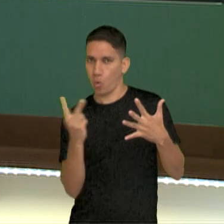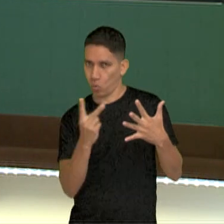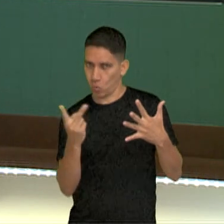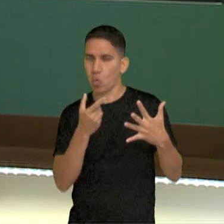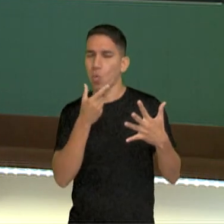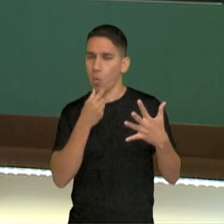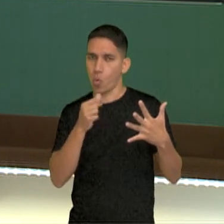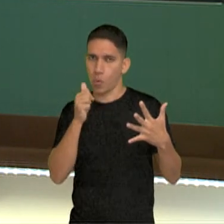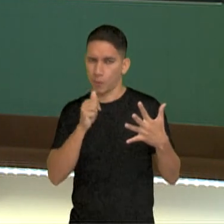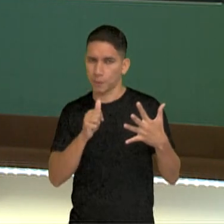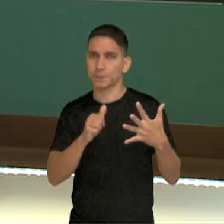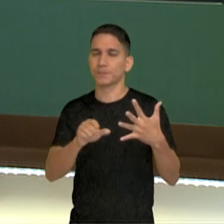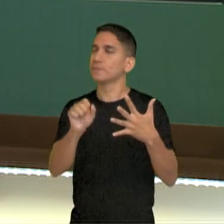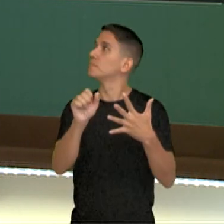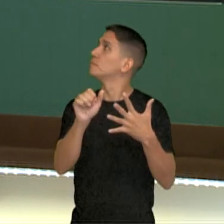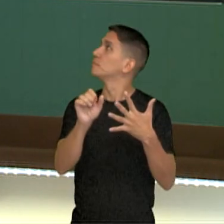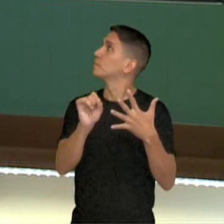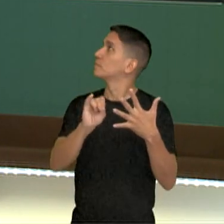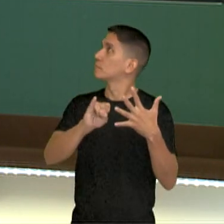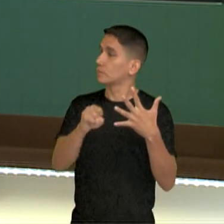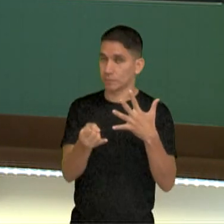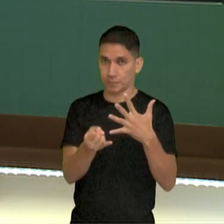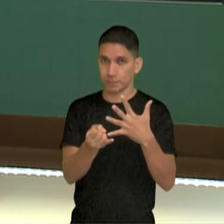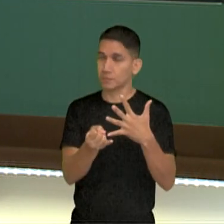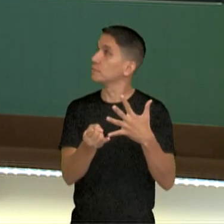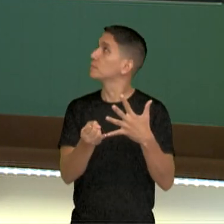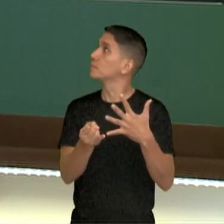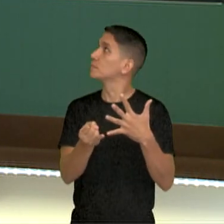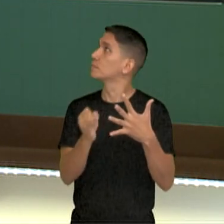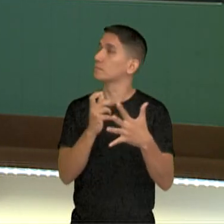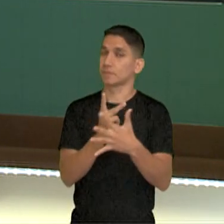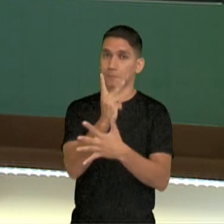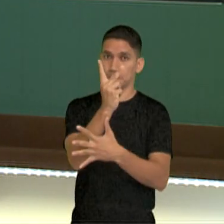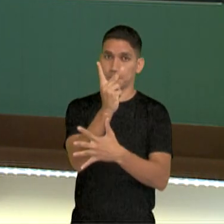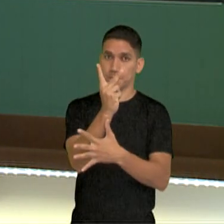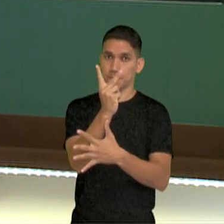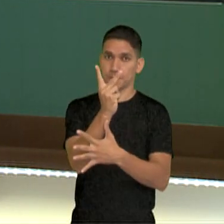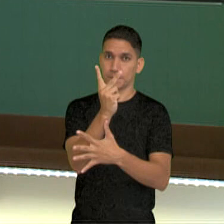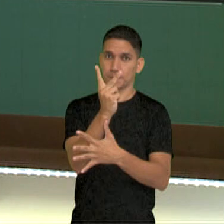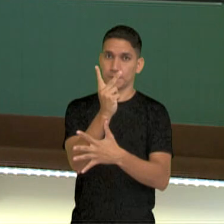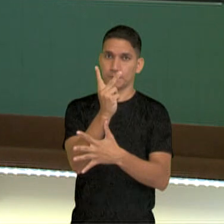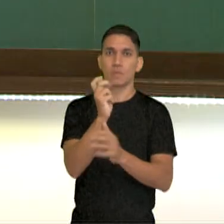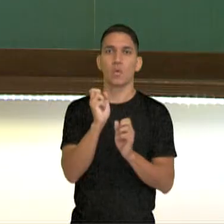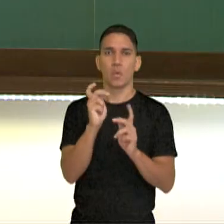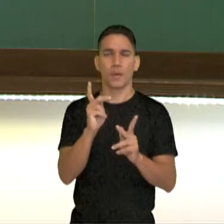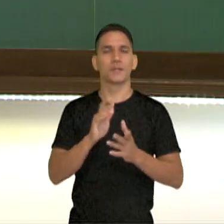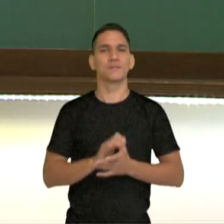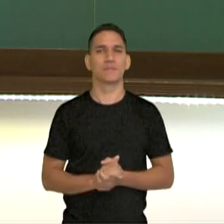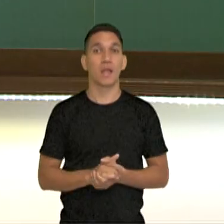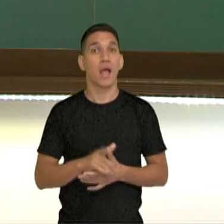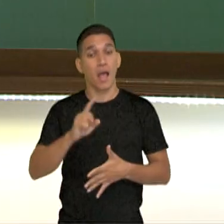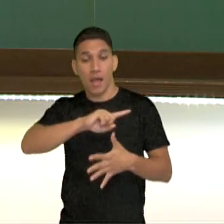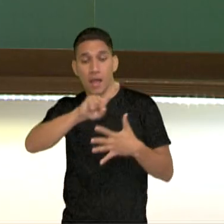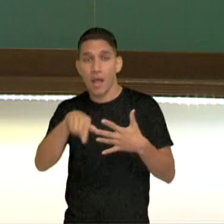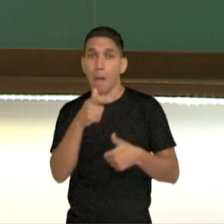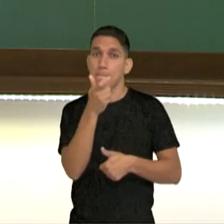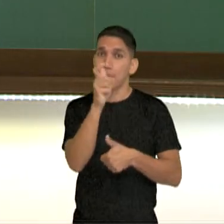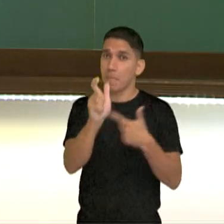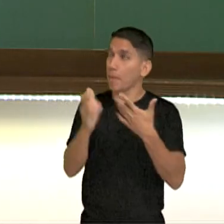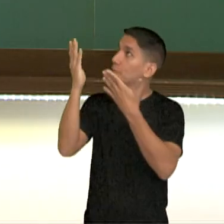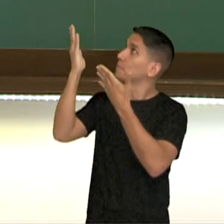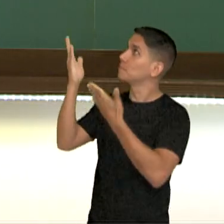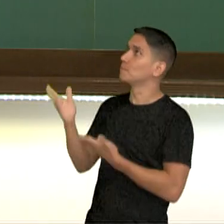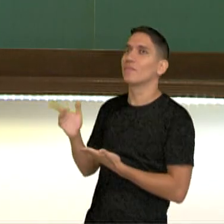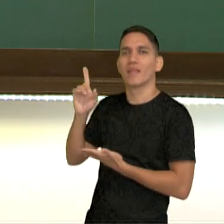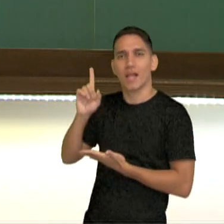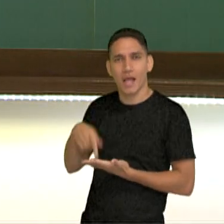ao feminino. Uncle, tio, aunt, tia. Então, essas são as palavrinhas,